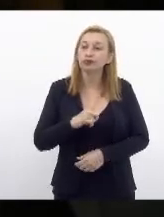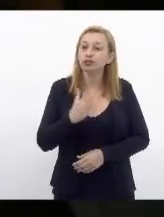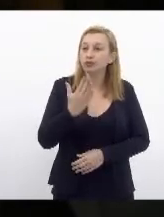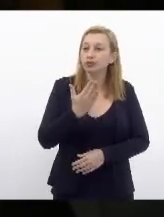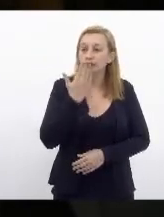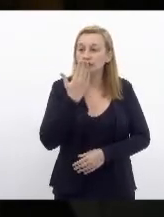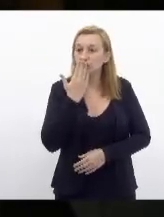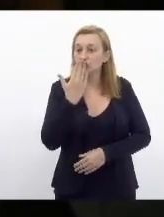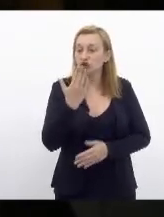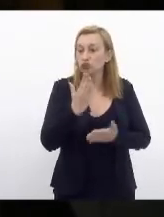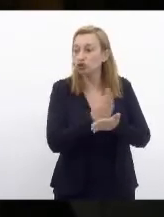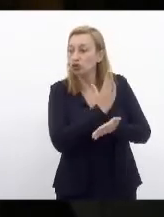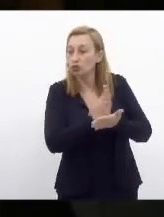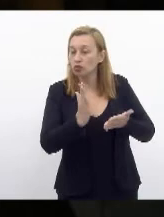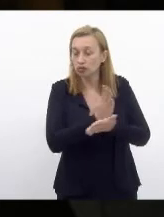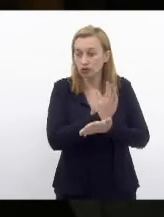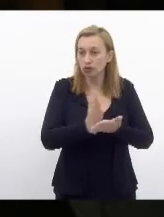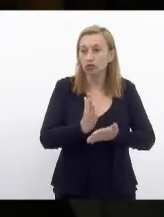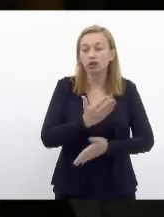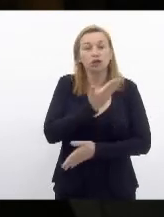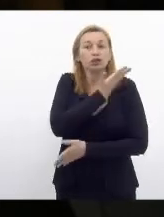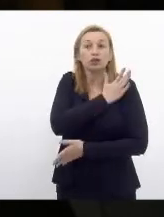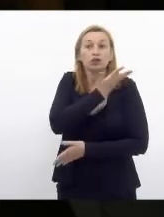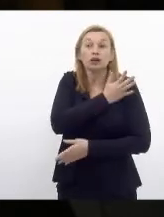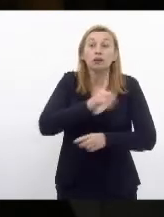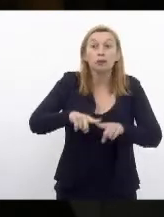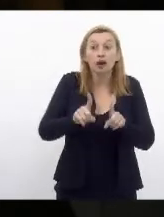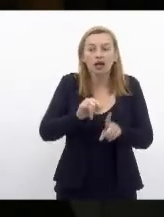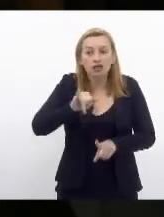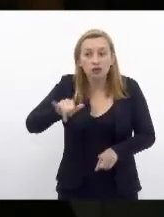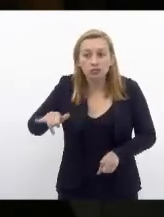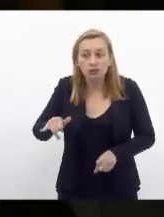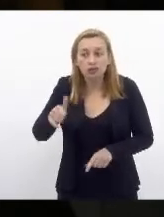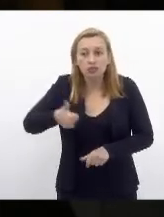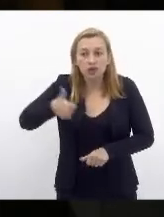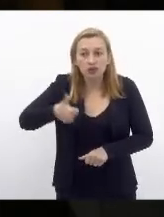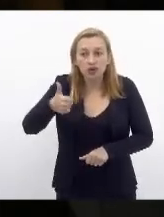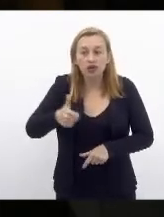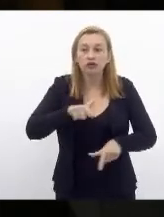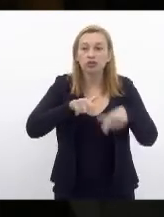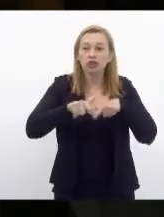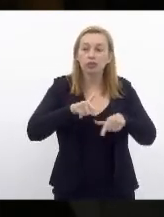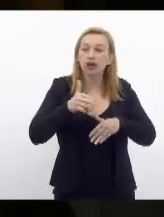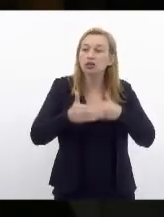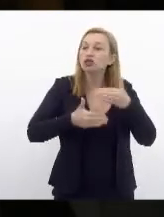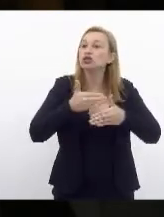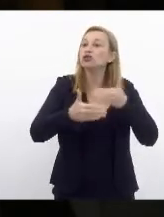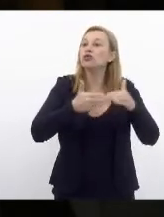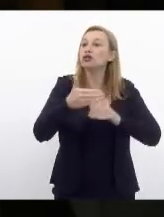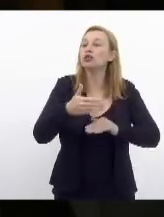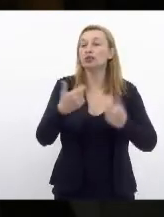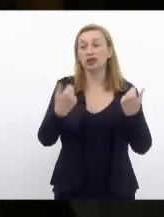tipo de preconceito. Mas o primeiro trabalho que temos que desenvolver